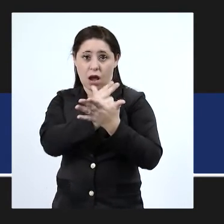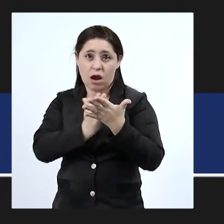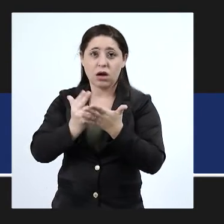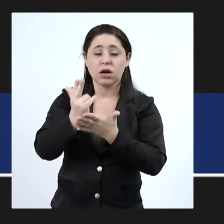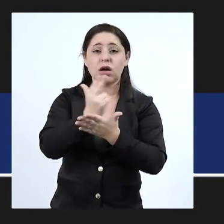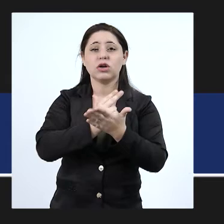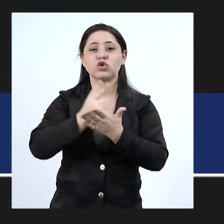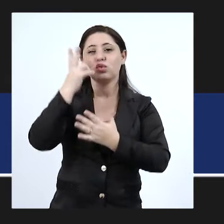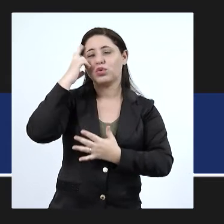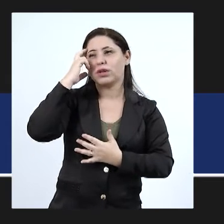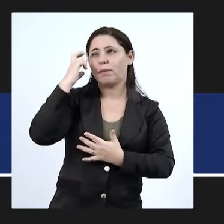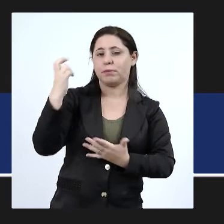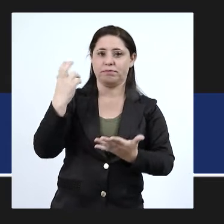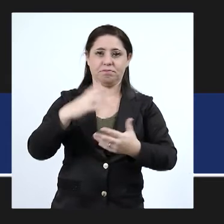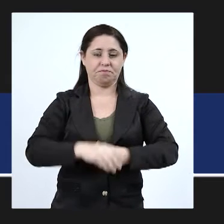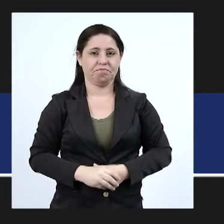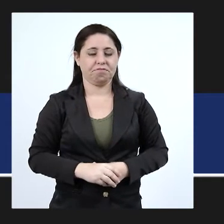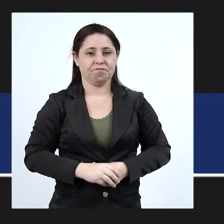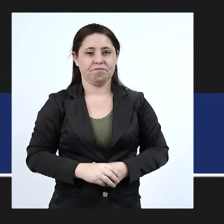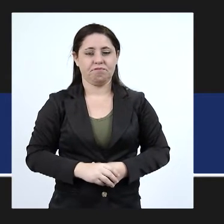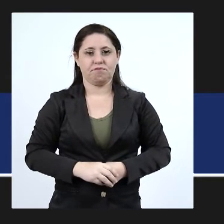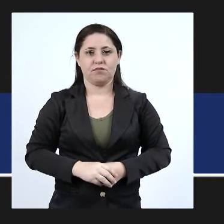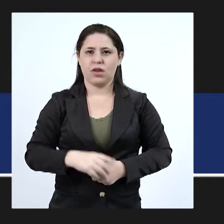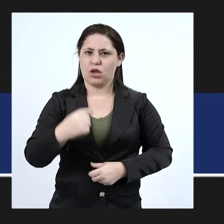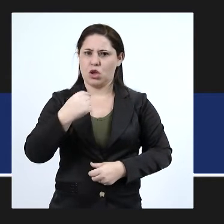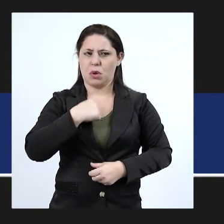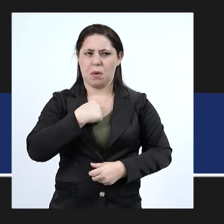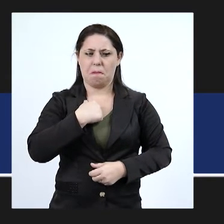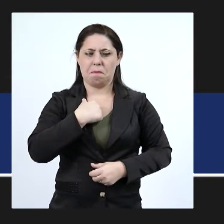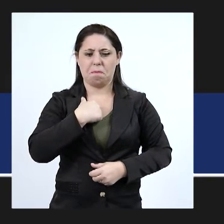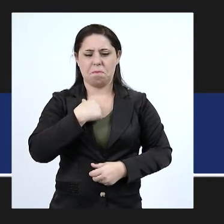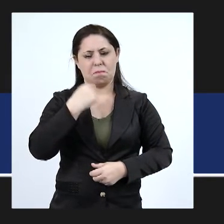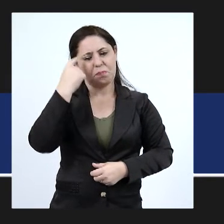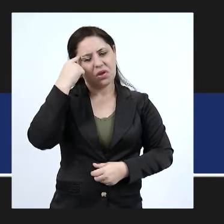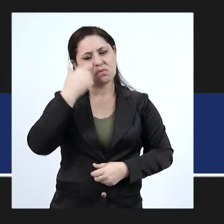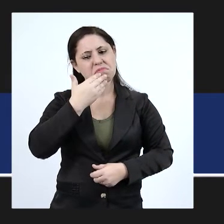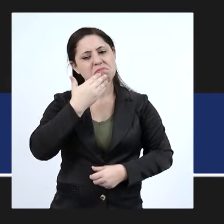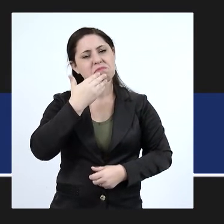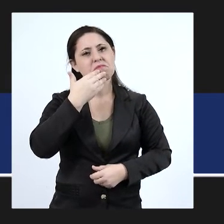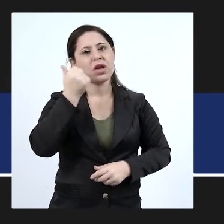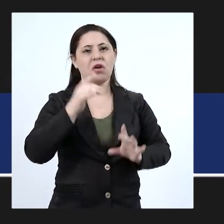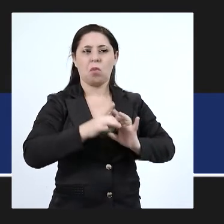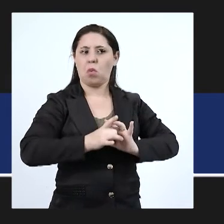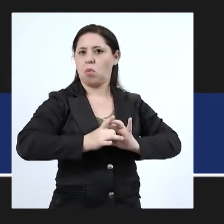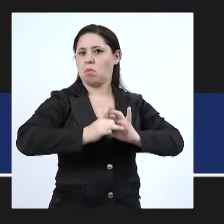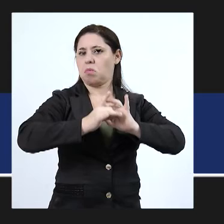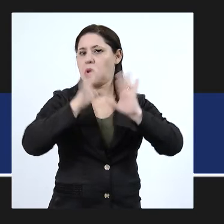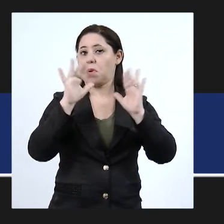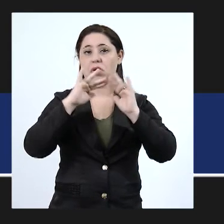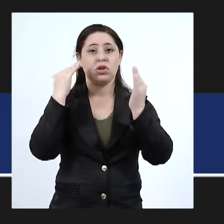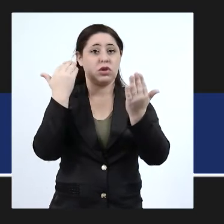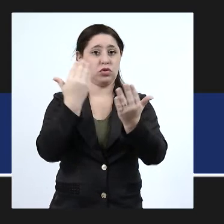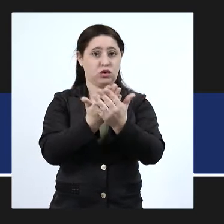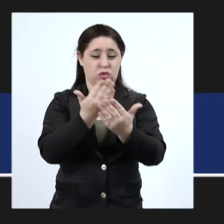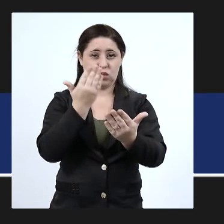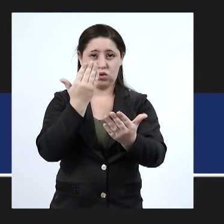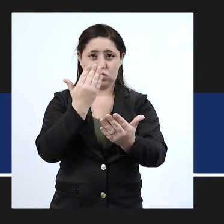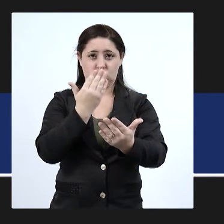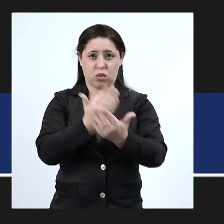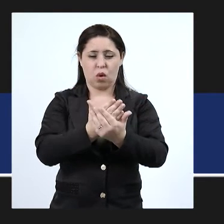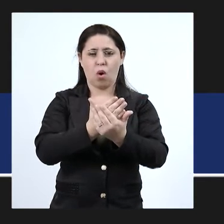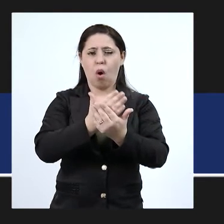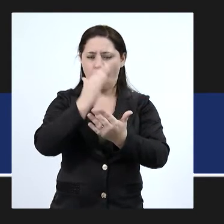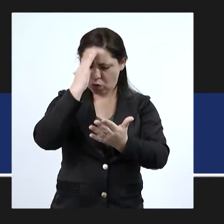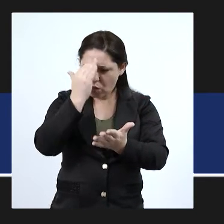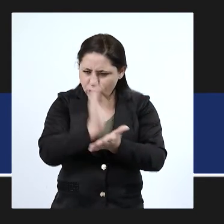o pensamento, a arte e o saber. E eu prefiro deixar a liberdade